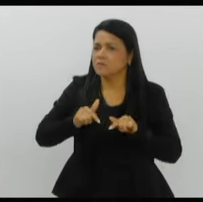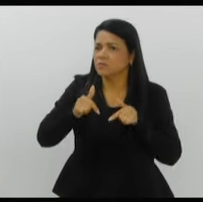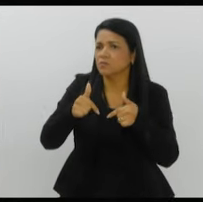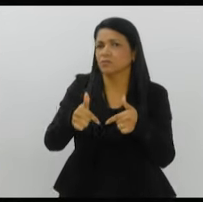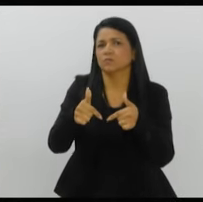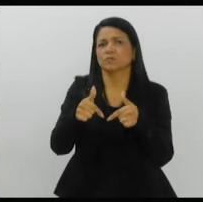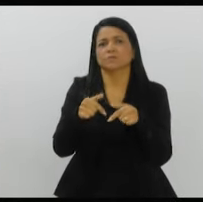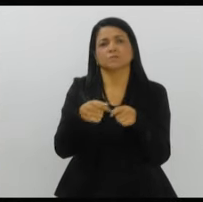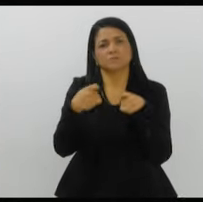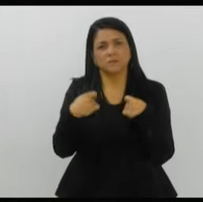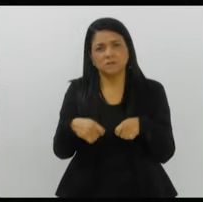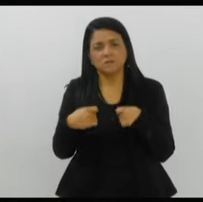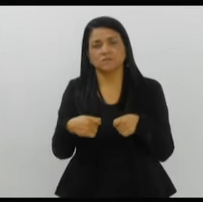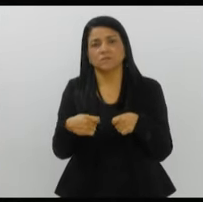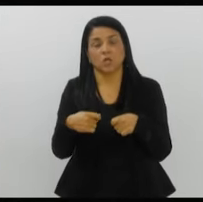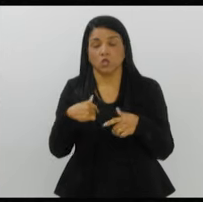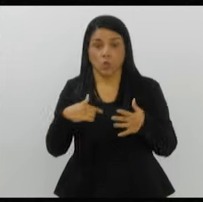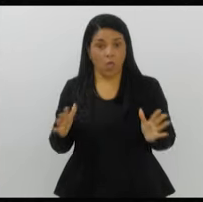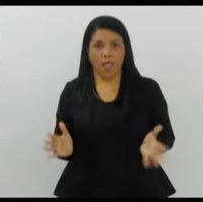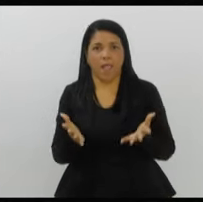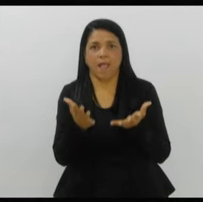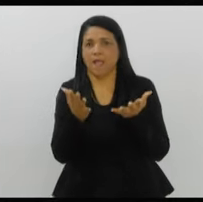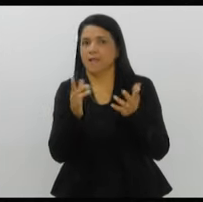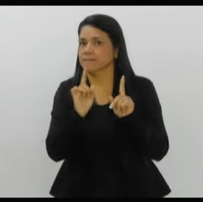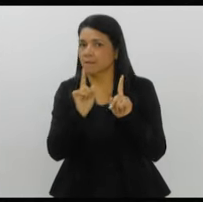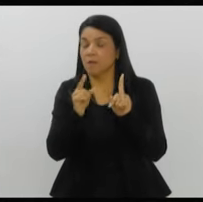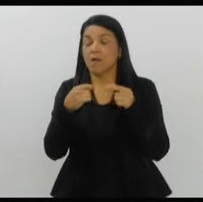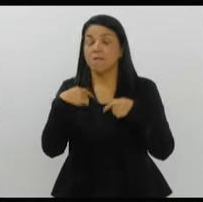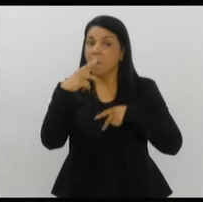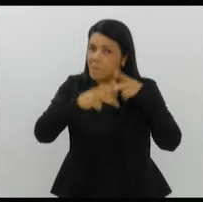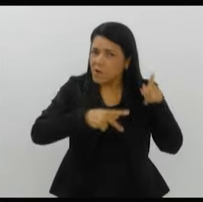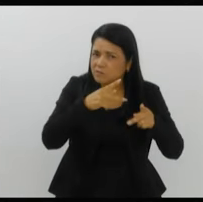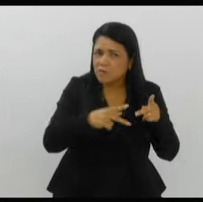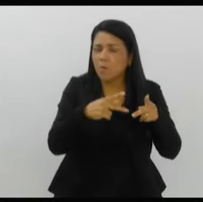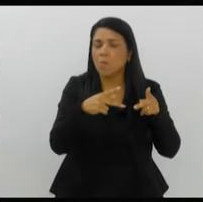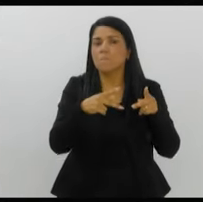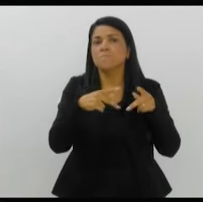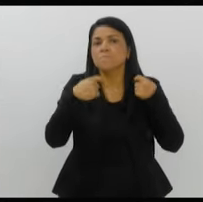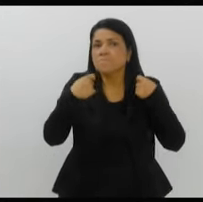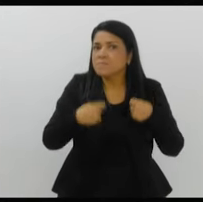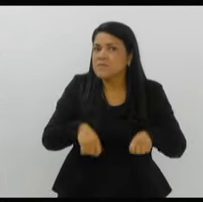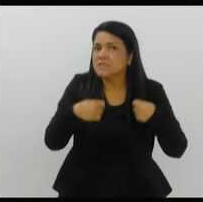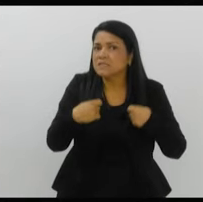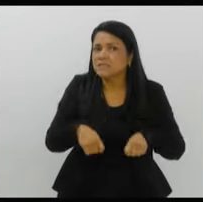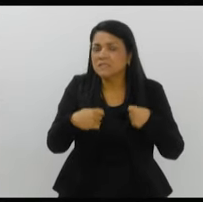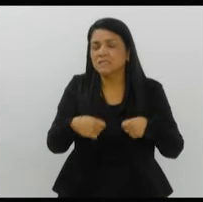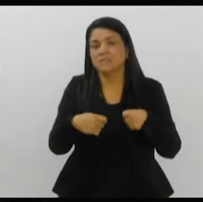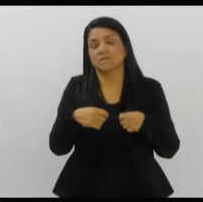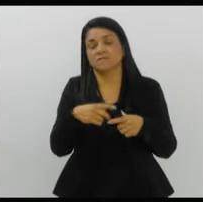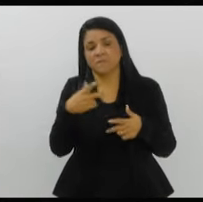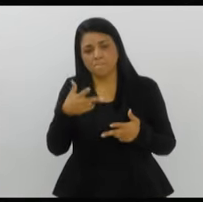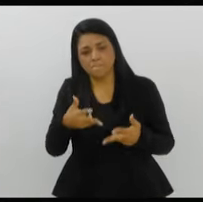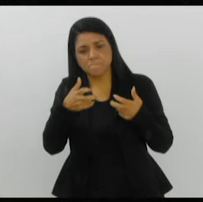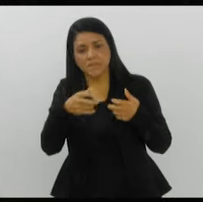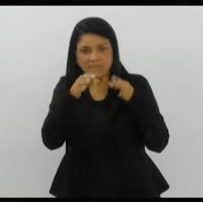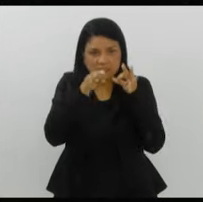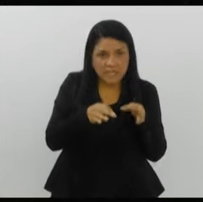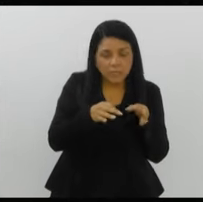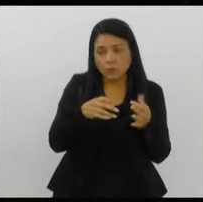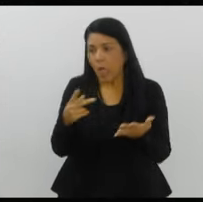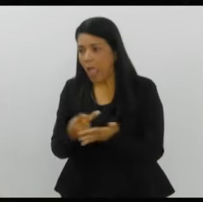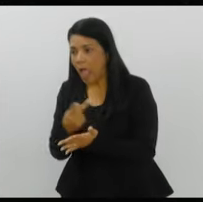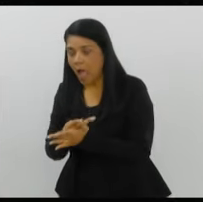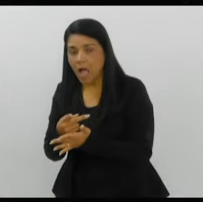fato. Não estou incitando, não. Mas a população tem que começar a ver o que está certo e o que não está e ficar ao lado de quem realmente quer